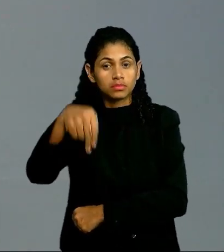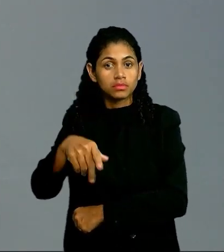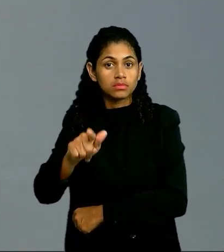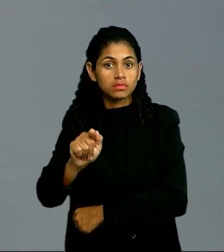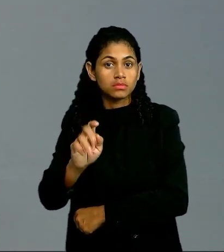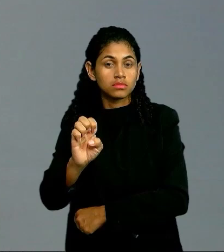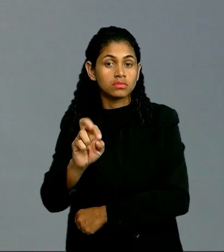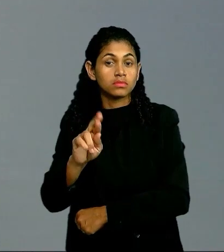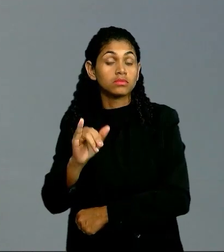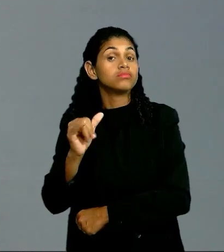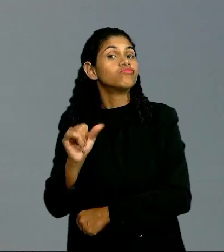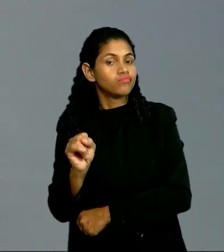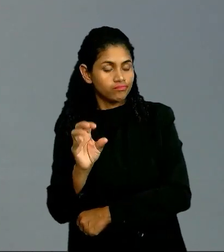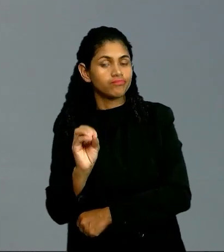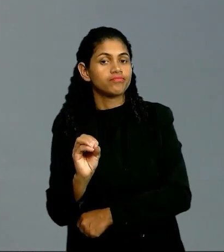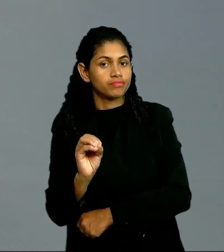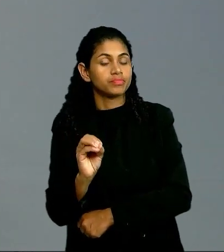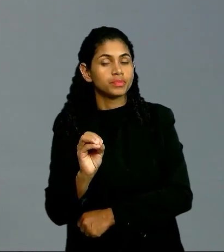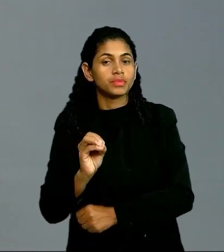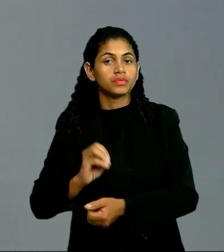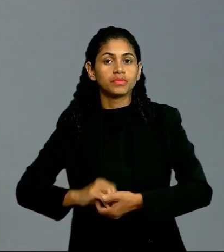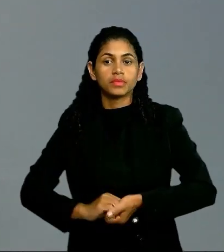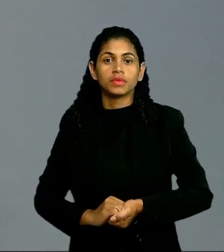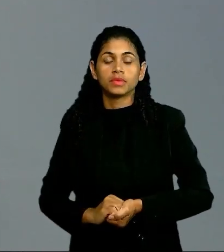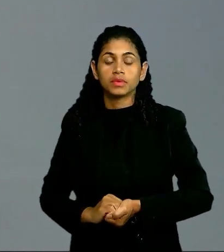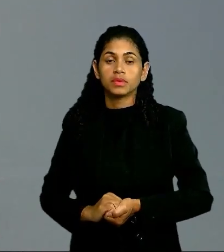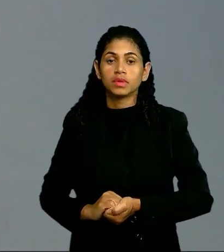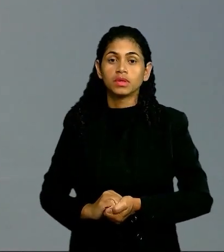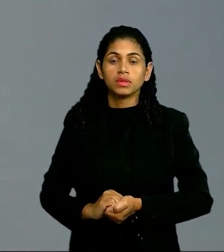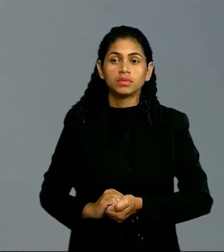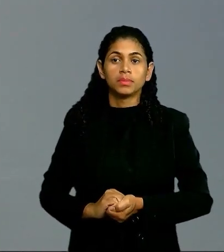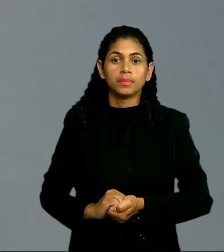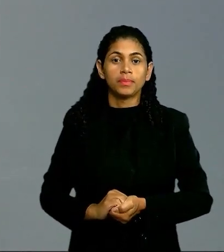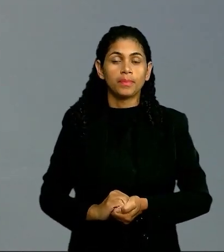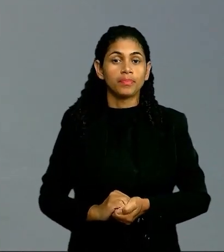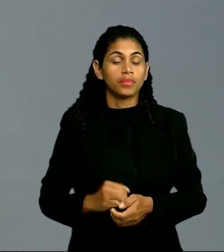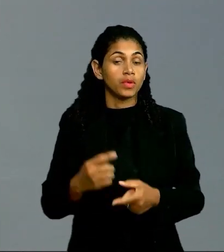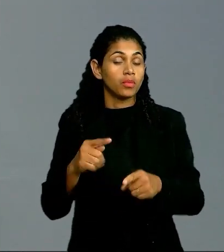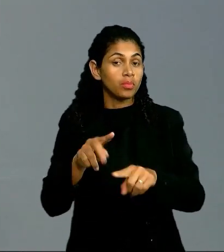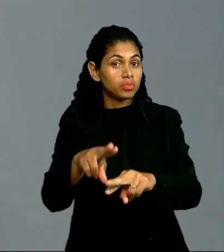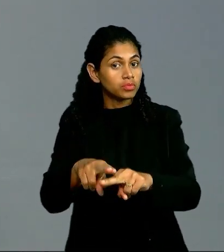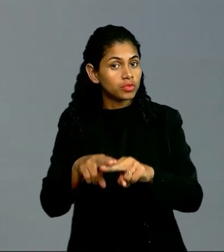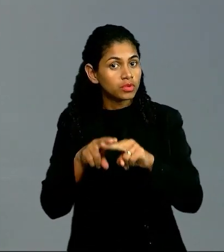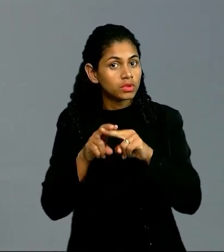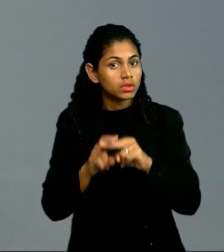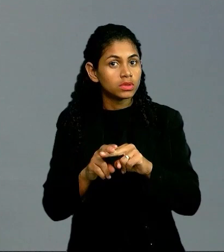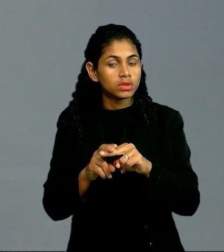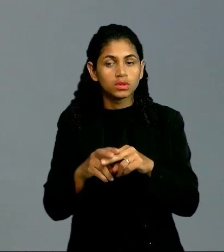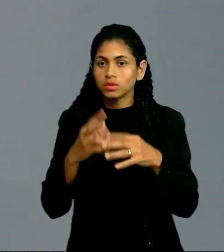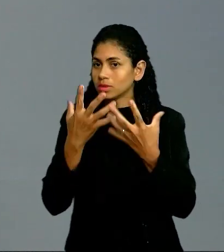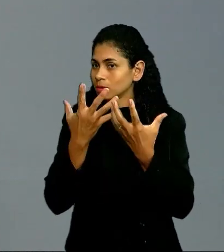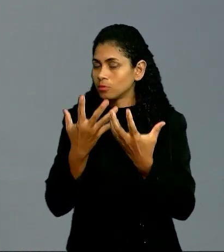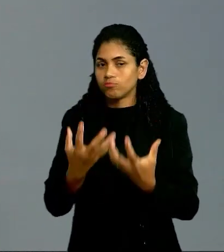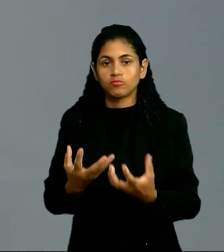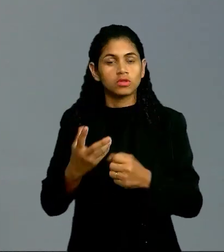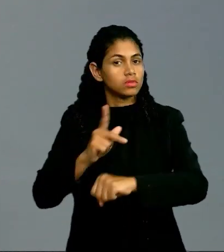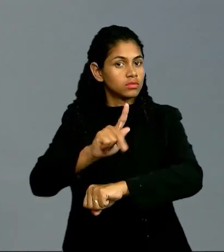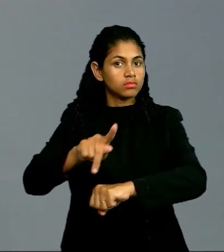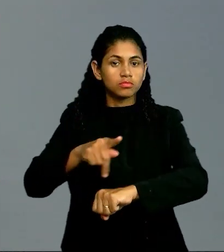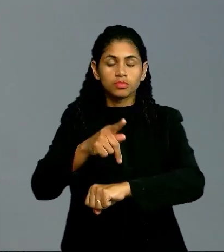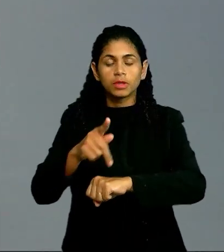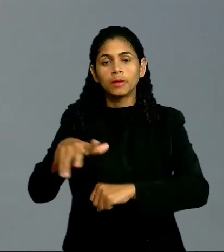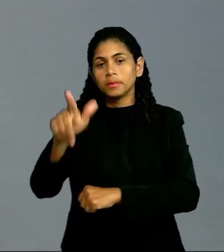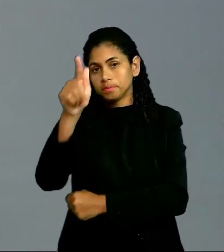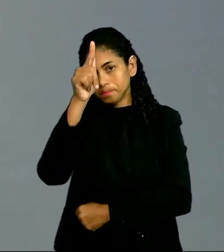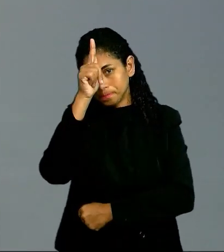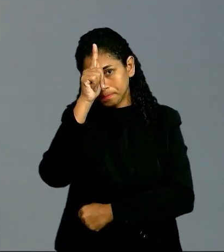intolerância religiosa, o que justifica, né, uma aversão tão grande, porque aquilo que era muito diferente, né, aquilo que é muito diferente